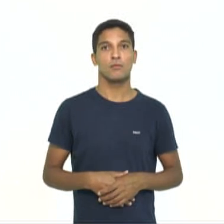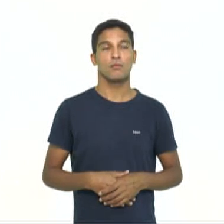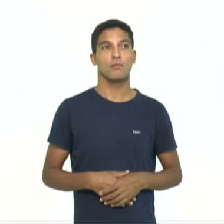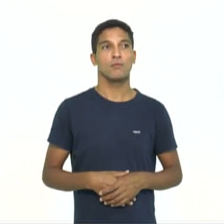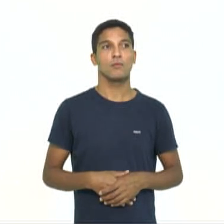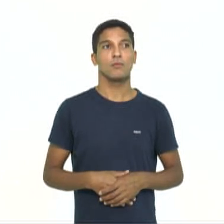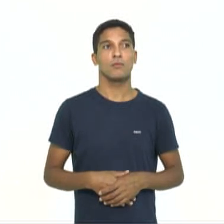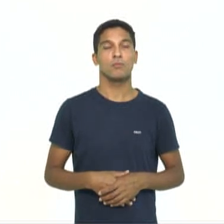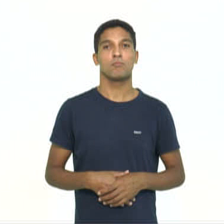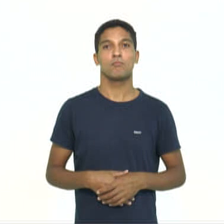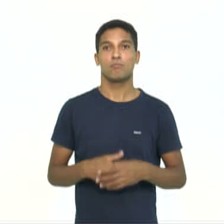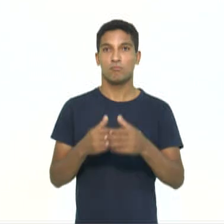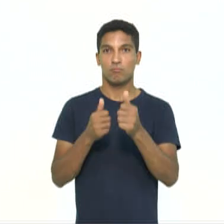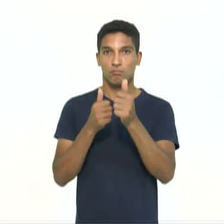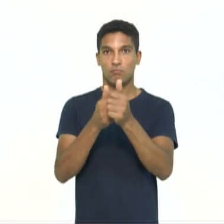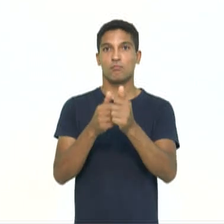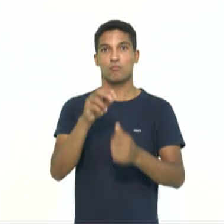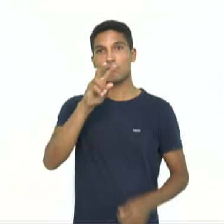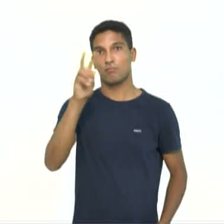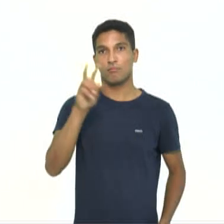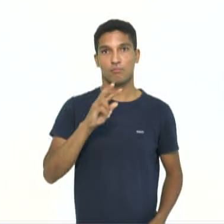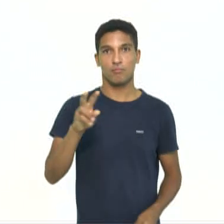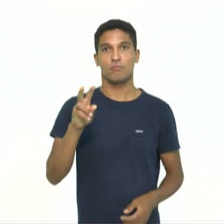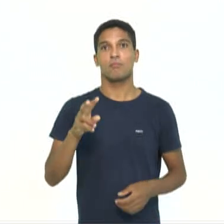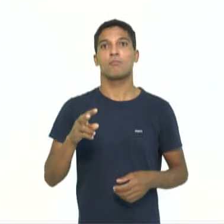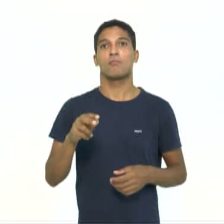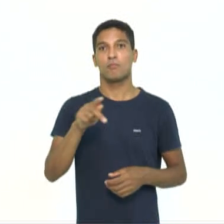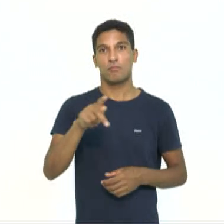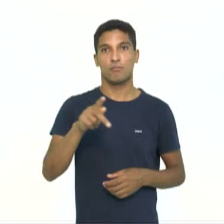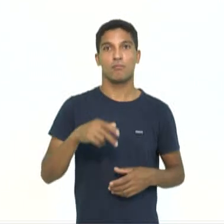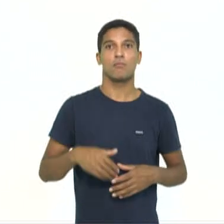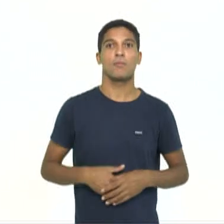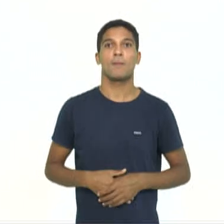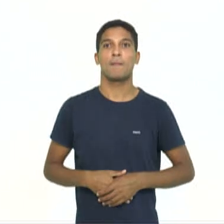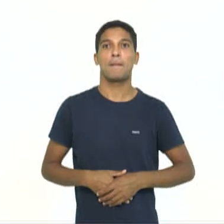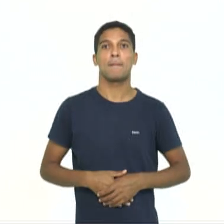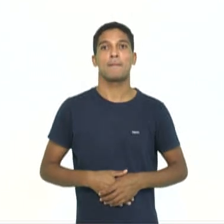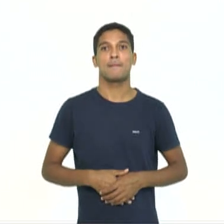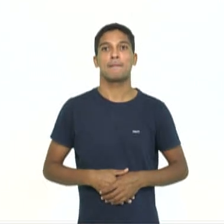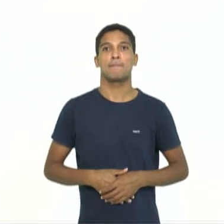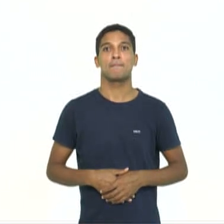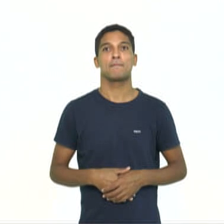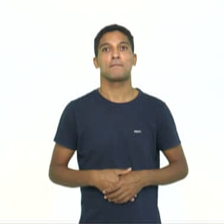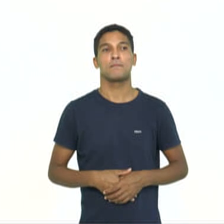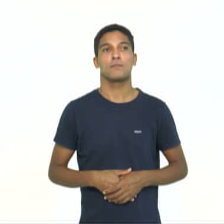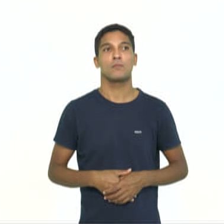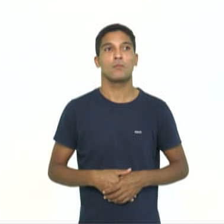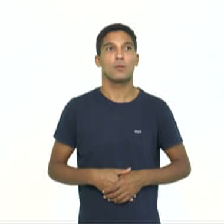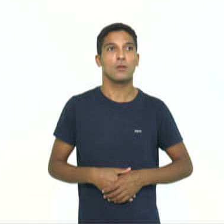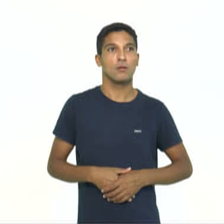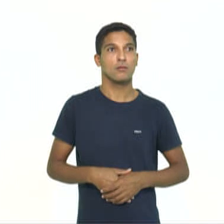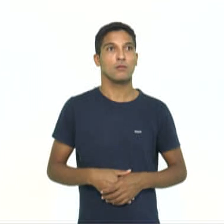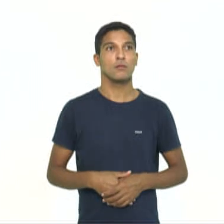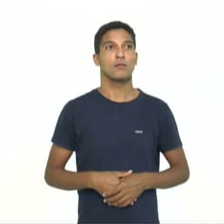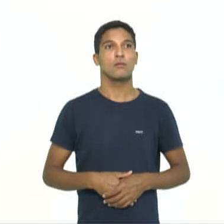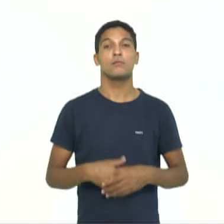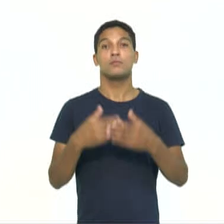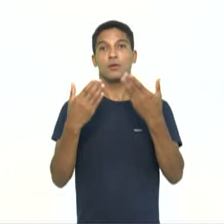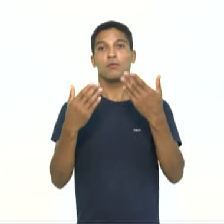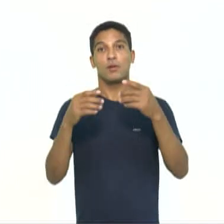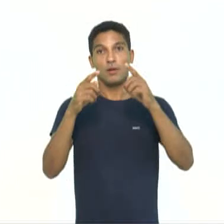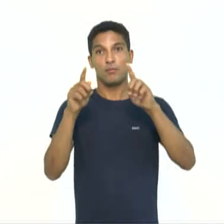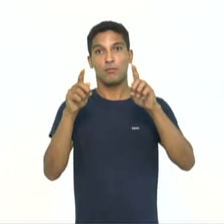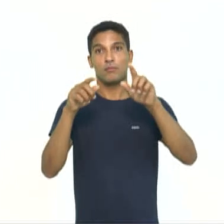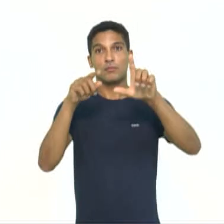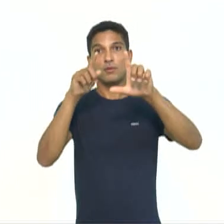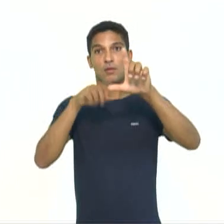nouveau pós-realista, calcado da revalorização da natureza morta. A letra sugere uma